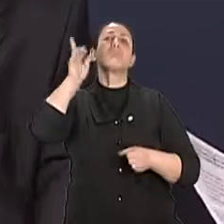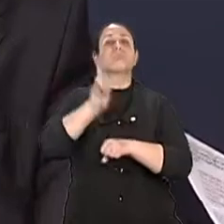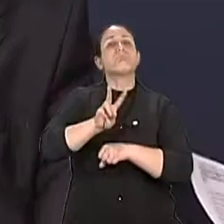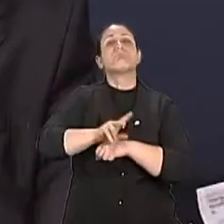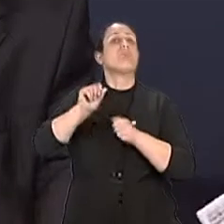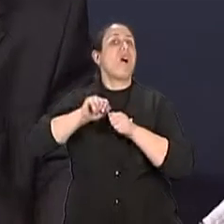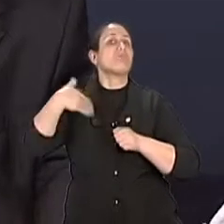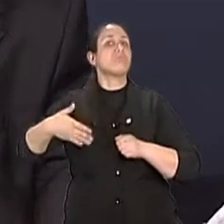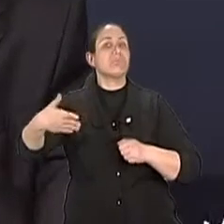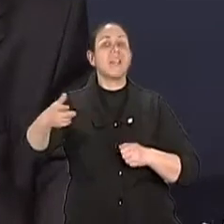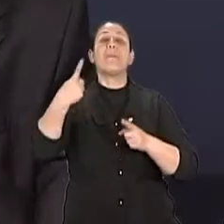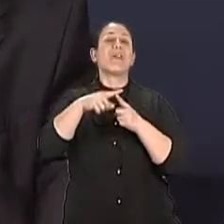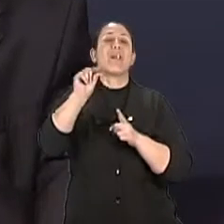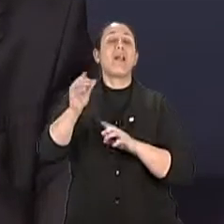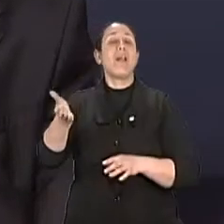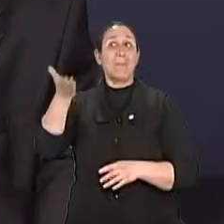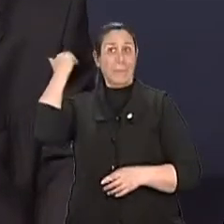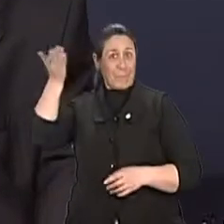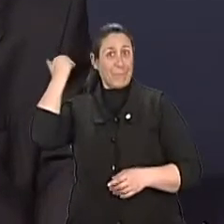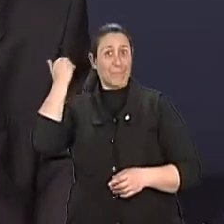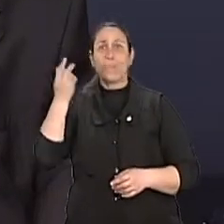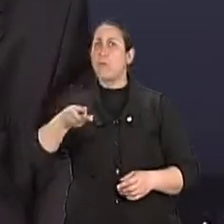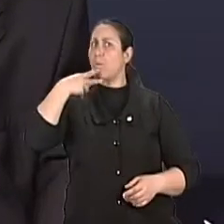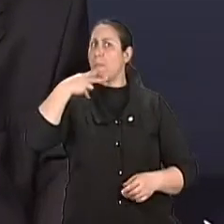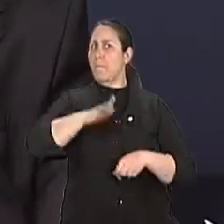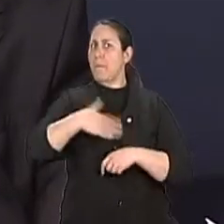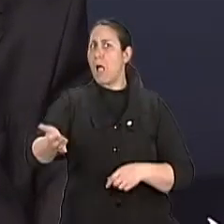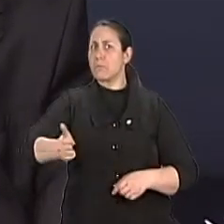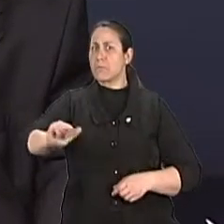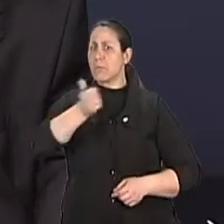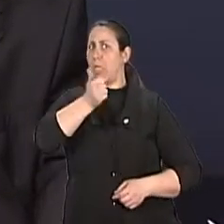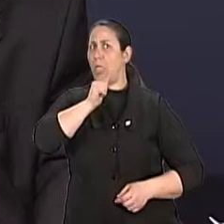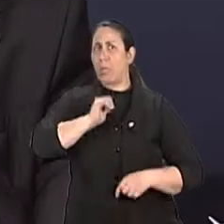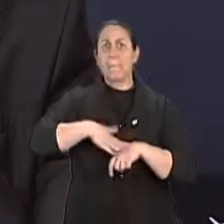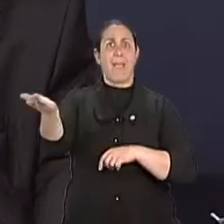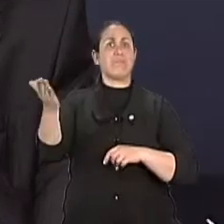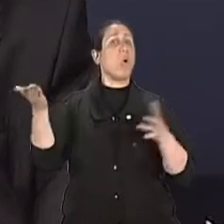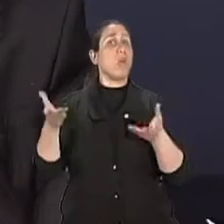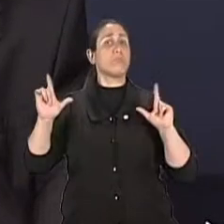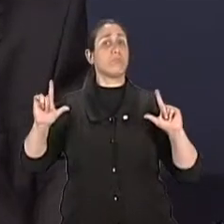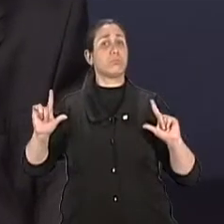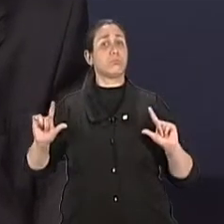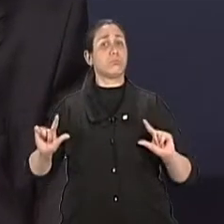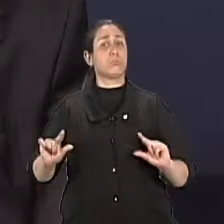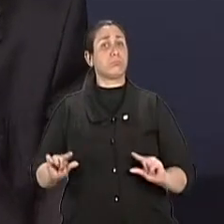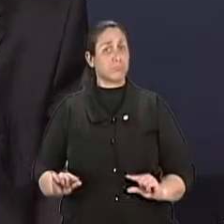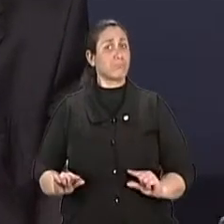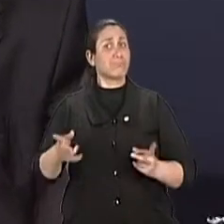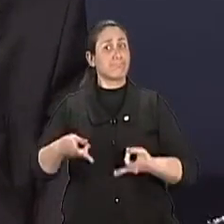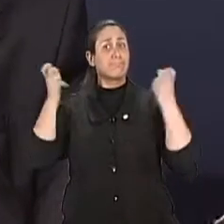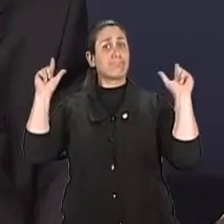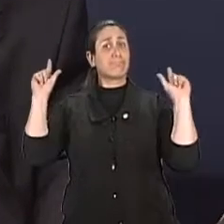que no passado se fumava mais, se bebia mais, não se dava muita vantagem para fazer